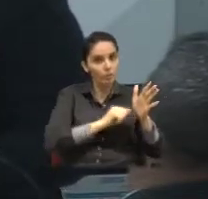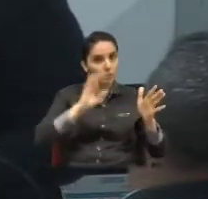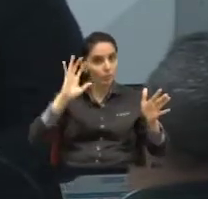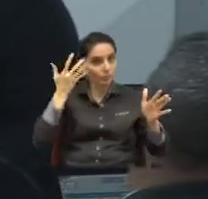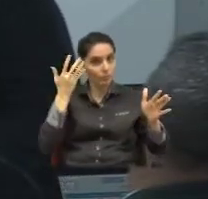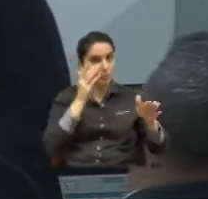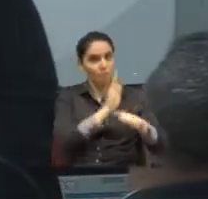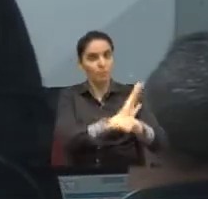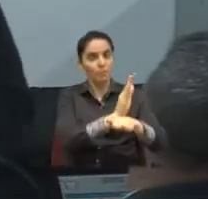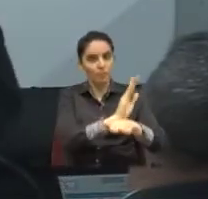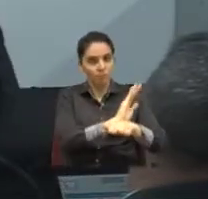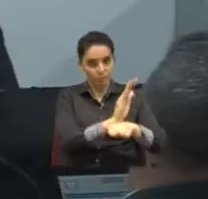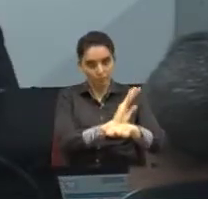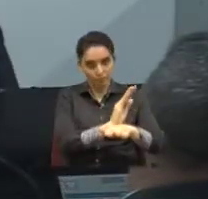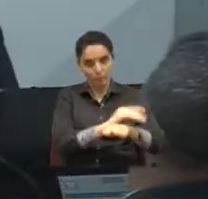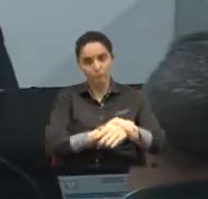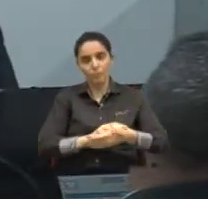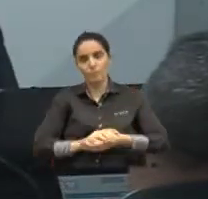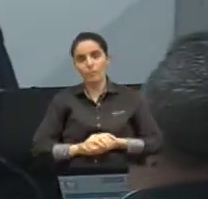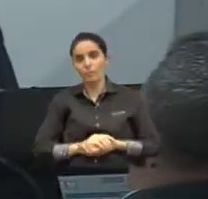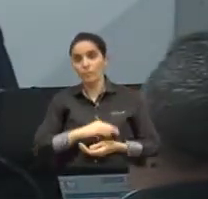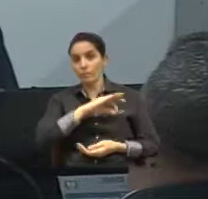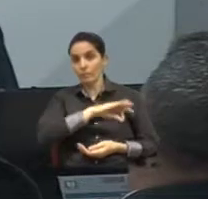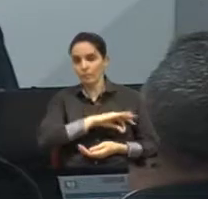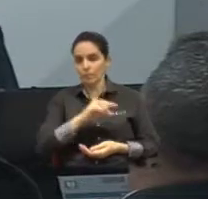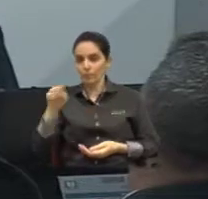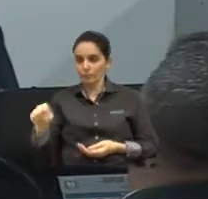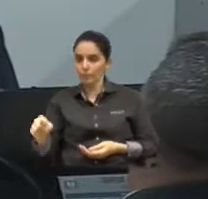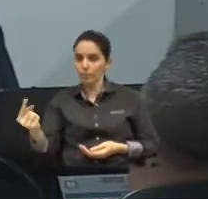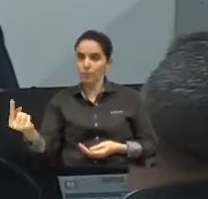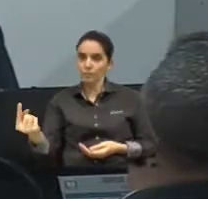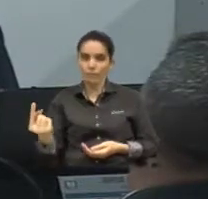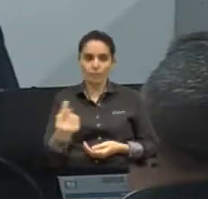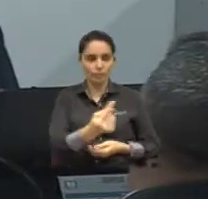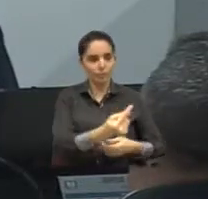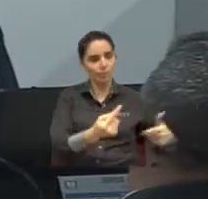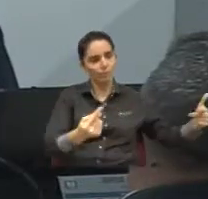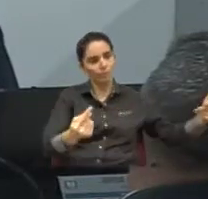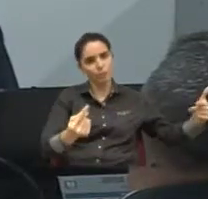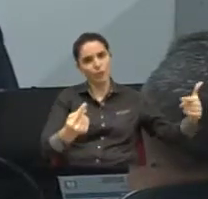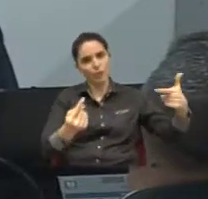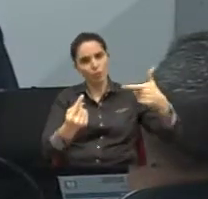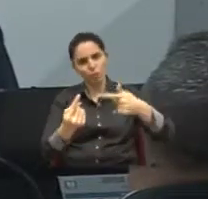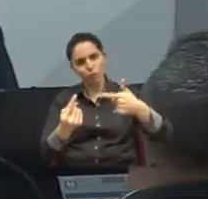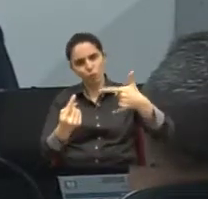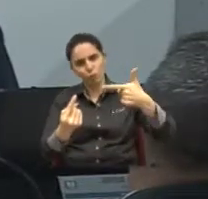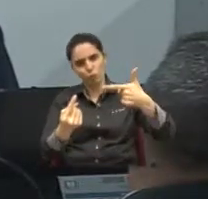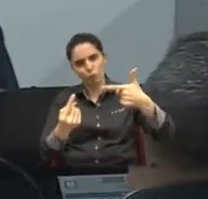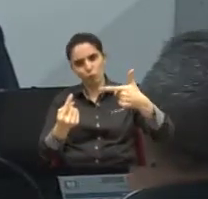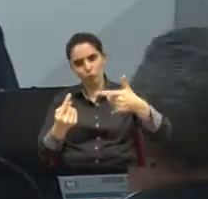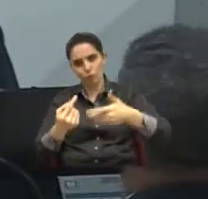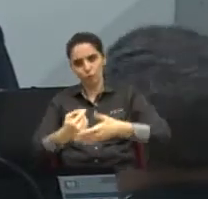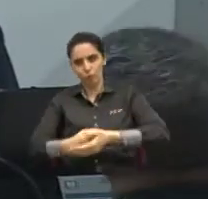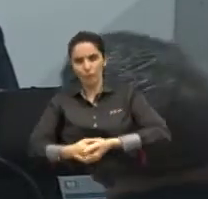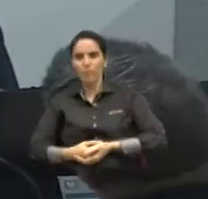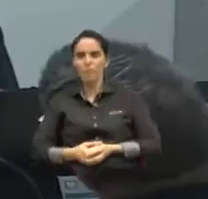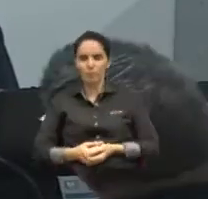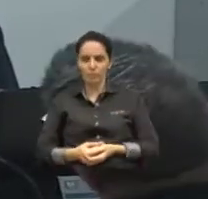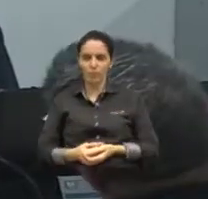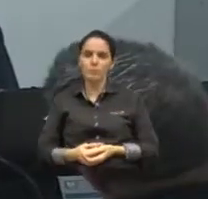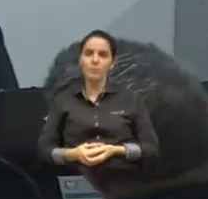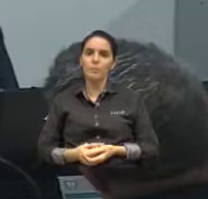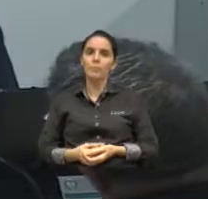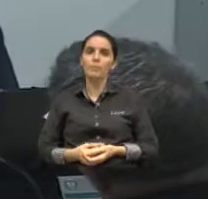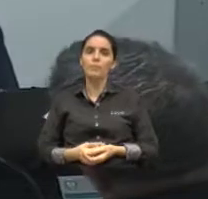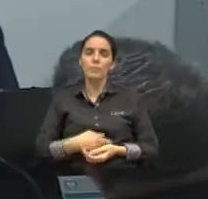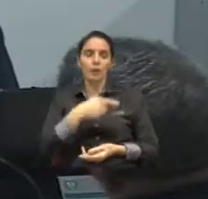Lemão lembrou hoje desse fato, foi recebido a tiros, no momento em que tentou interceptar o